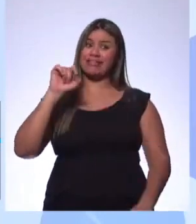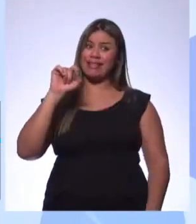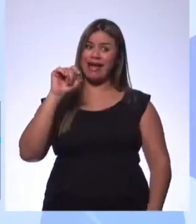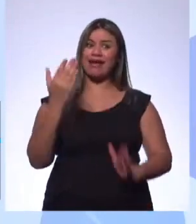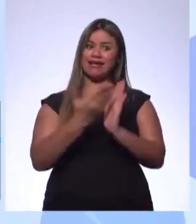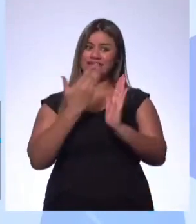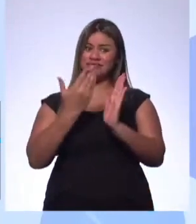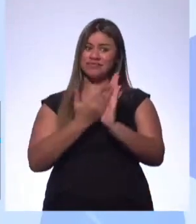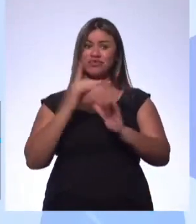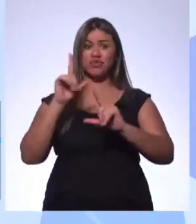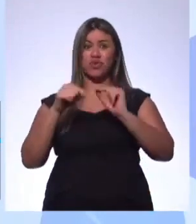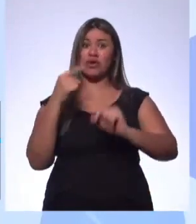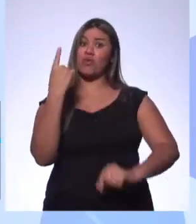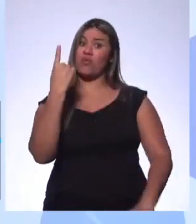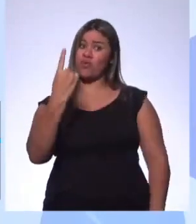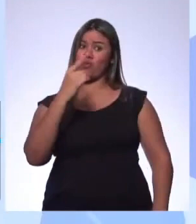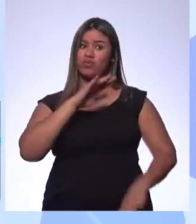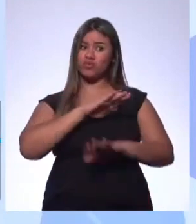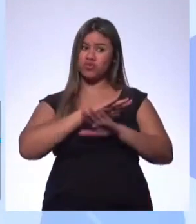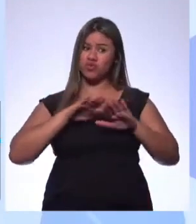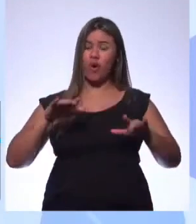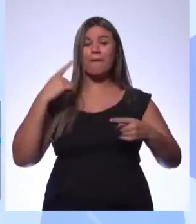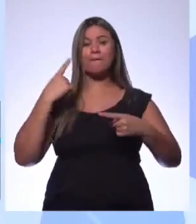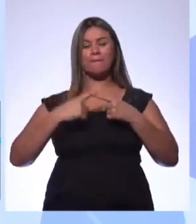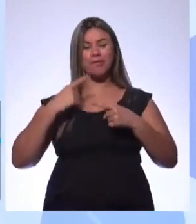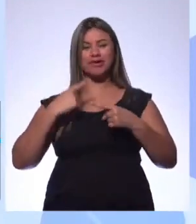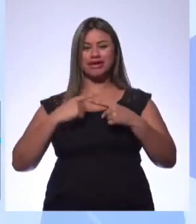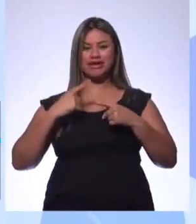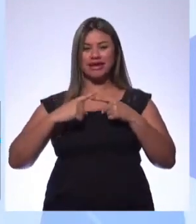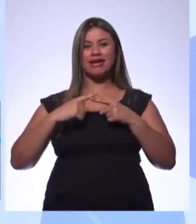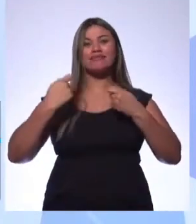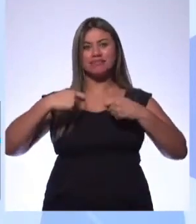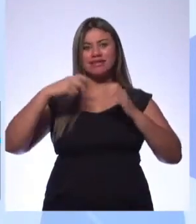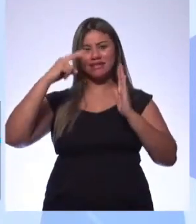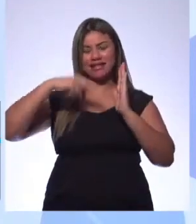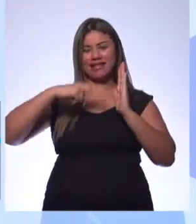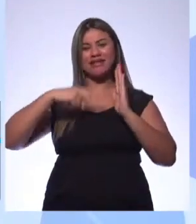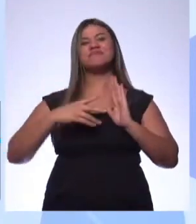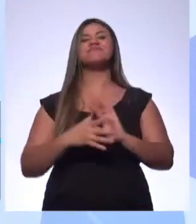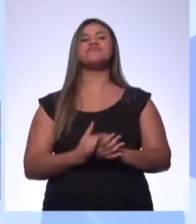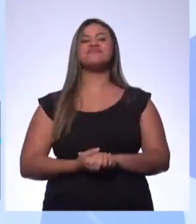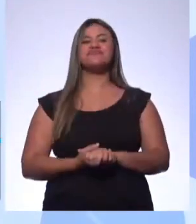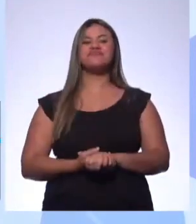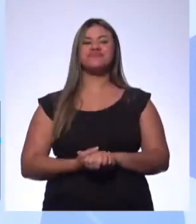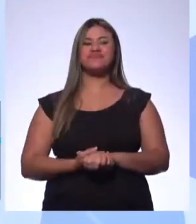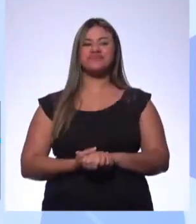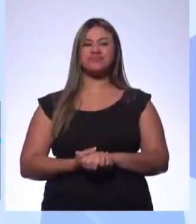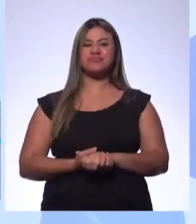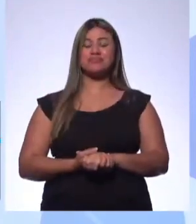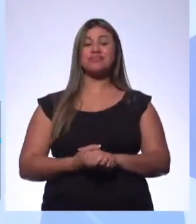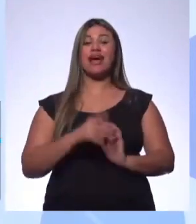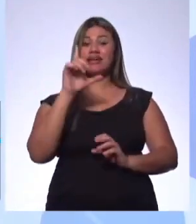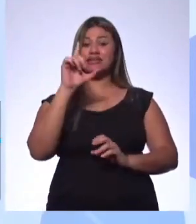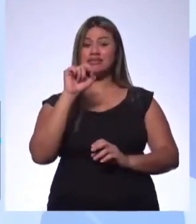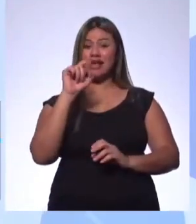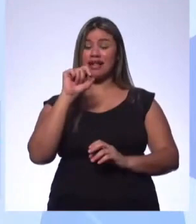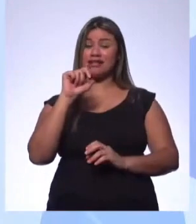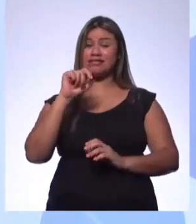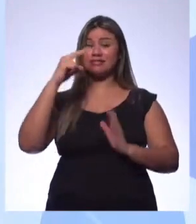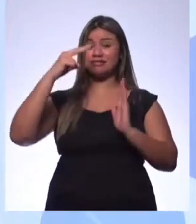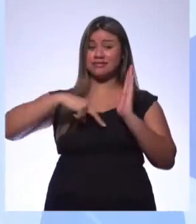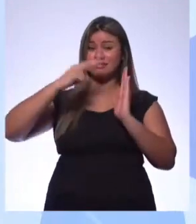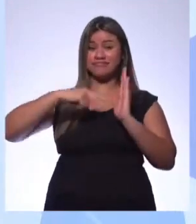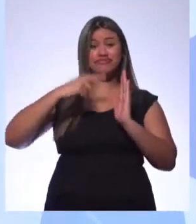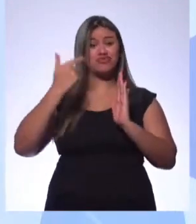trecho de um dos livros e os motivos de estar nessa lista, tá certo? Então, 10 livros que você não vai ler, mas